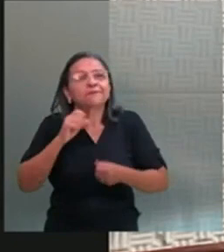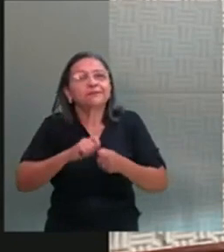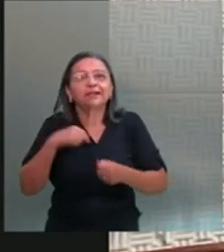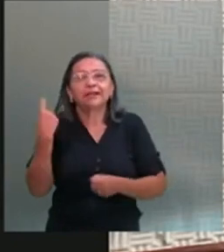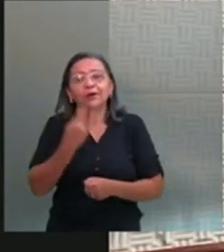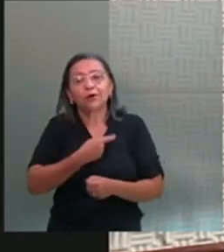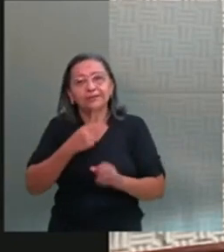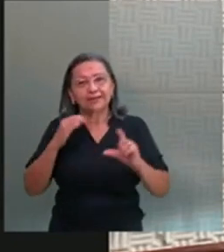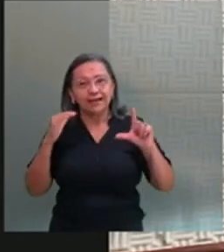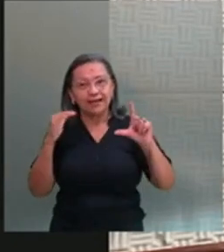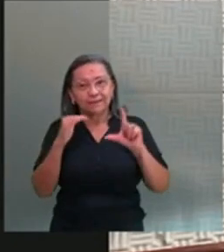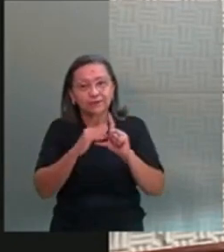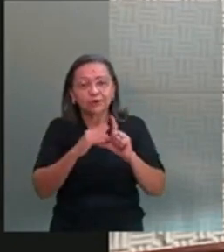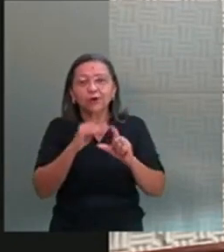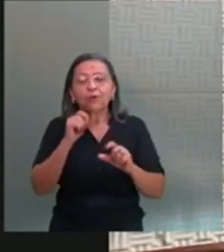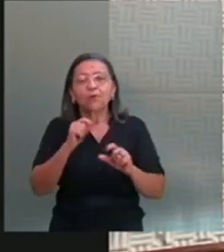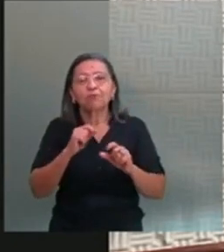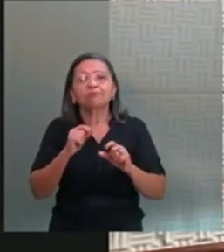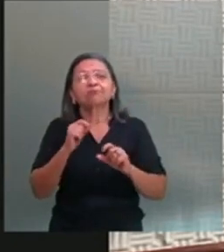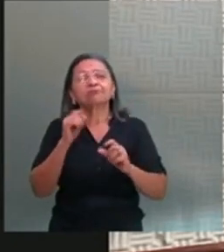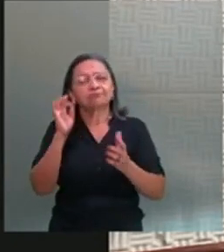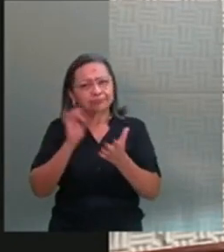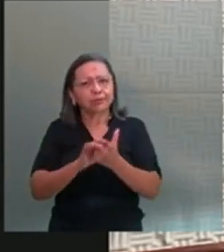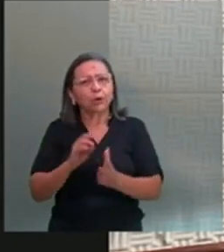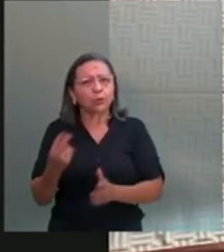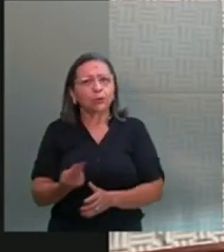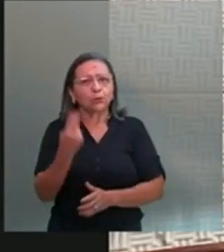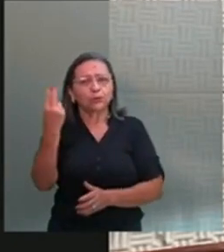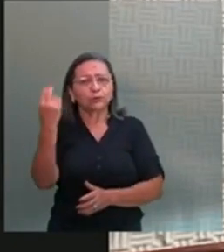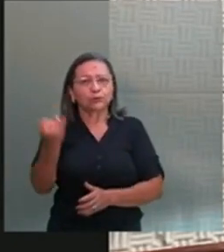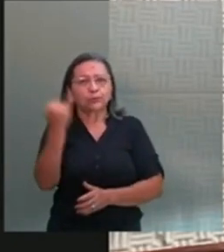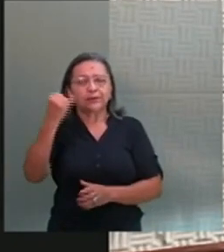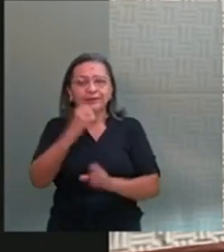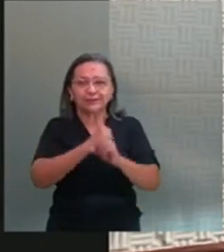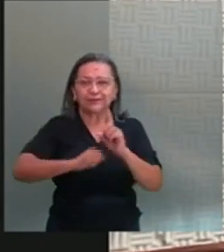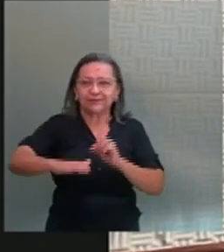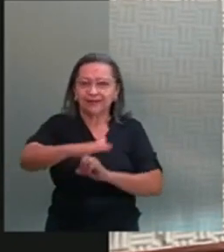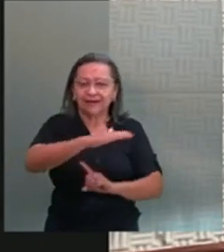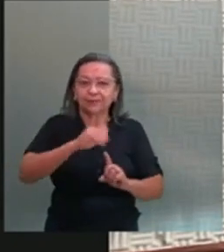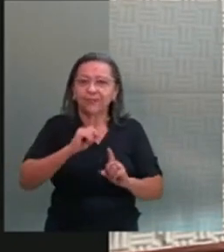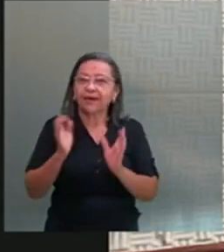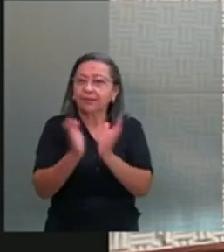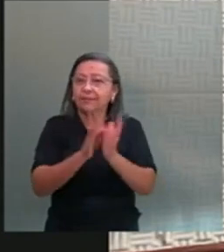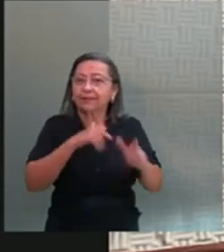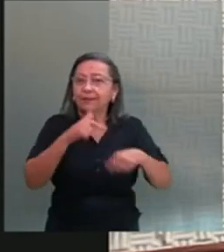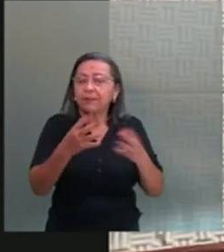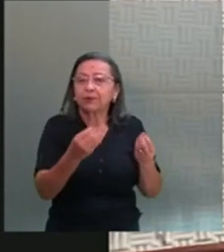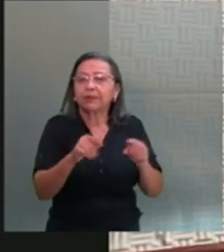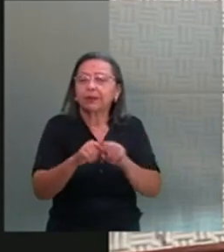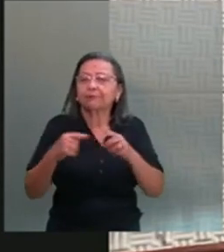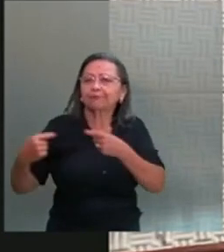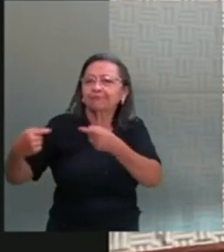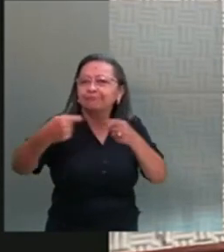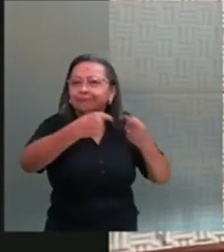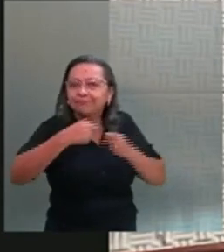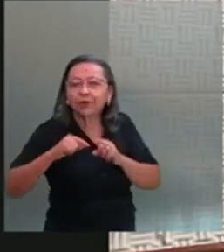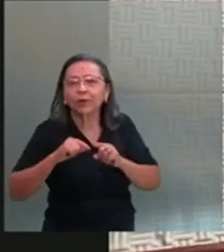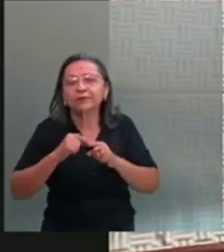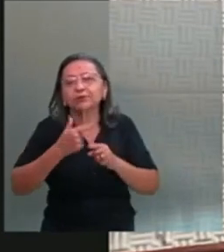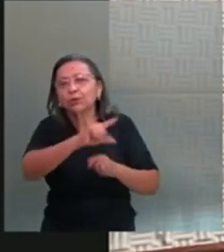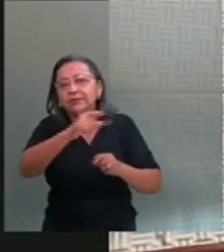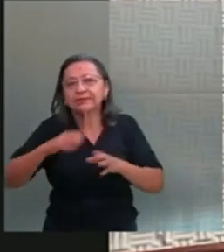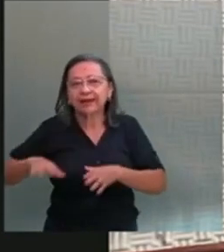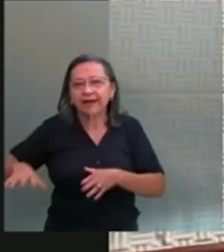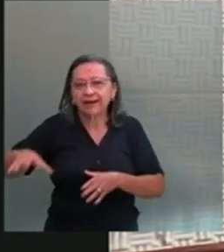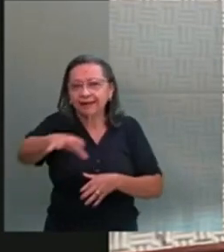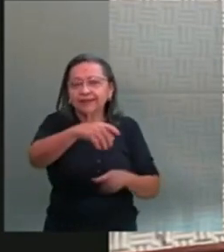nossa emissora um veículo realmente útil para a sociedade. Uma equipe que trabalha também muito alinhada com as demais áreas